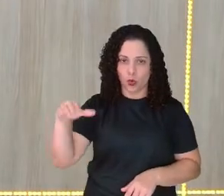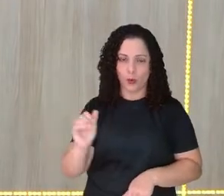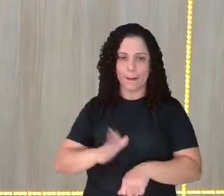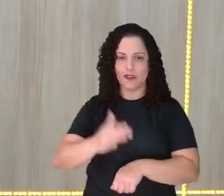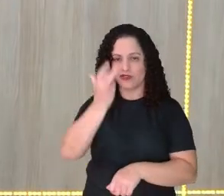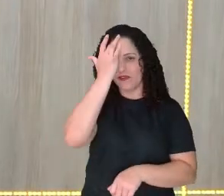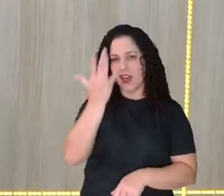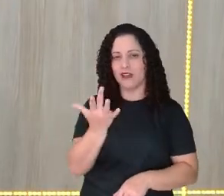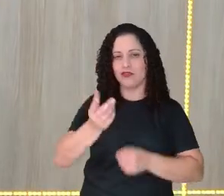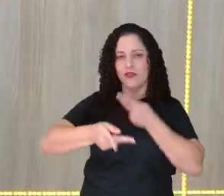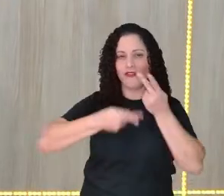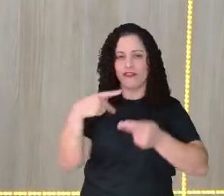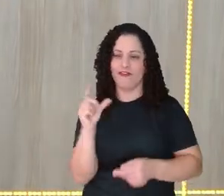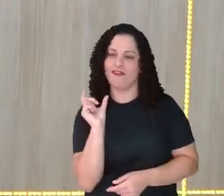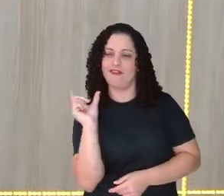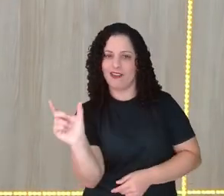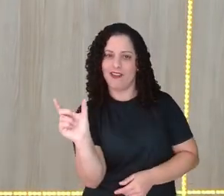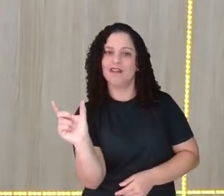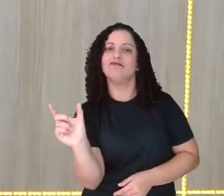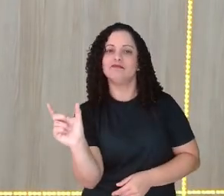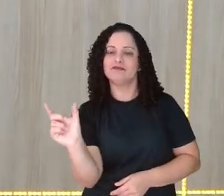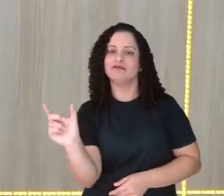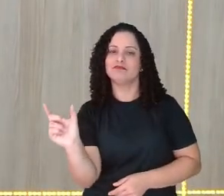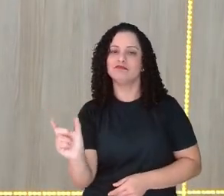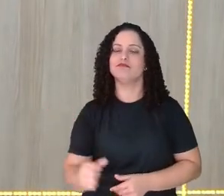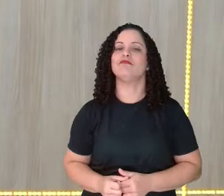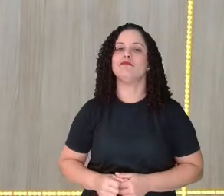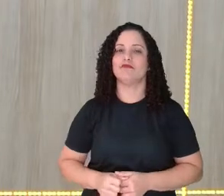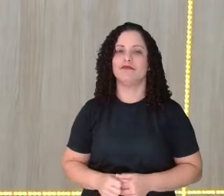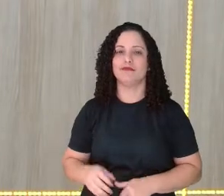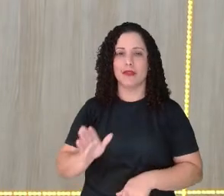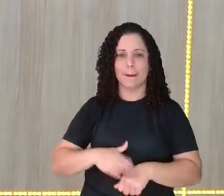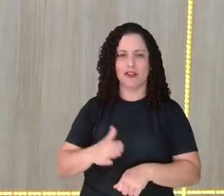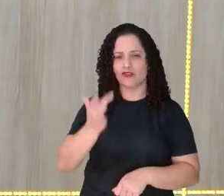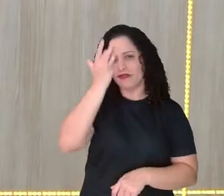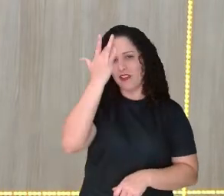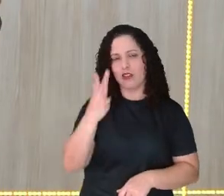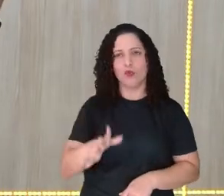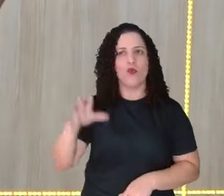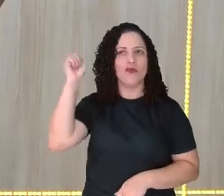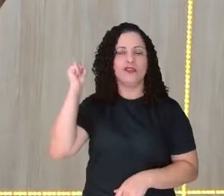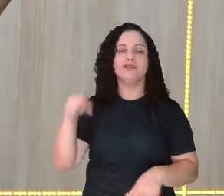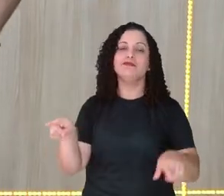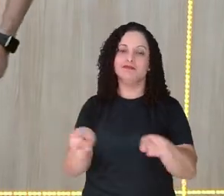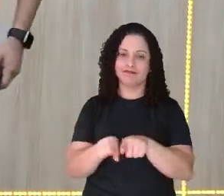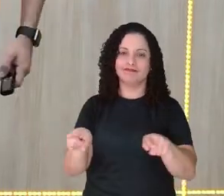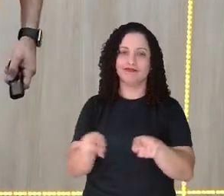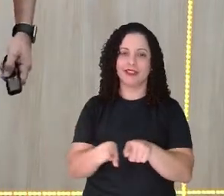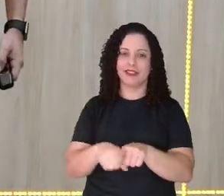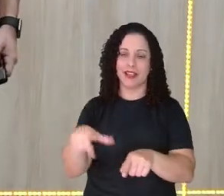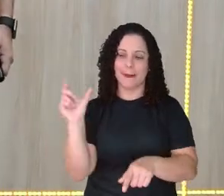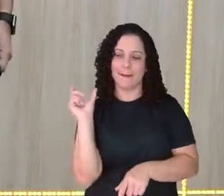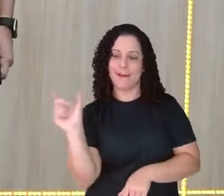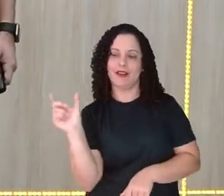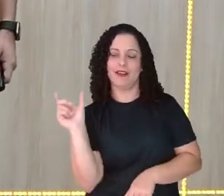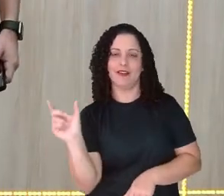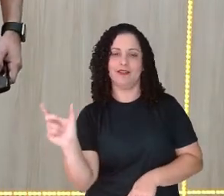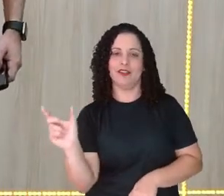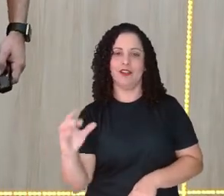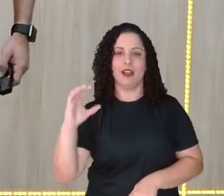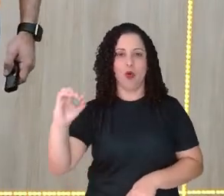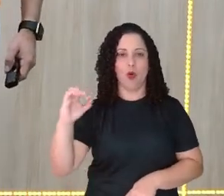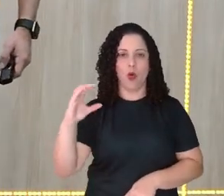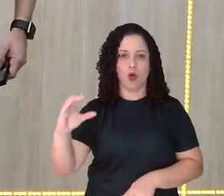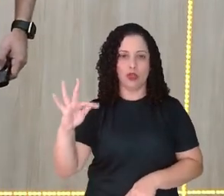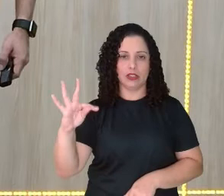fácil, vamos dizer assim, né? Mais ouvível de você escutar aí essa palavra aí, octógono, tá